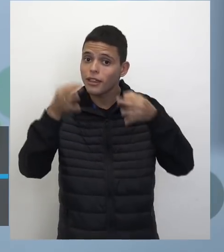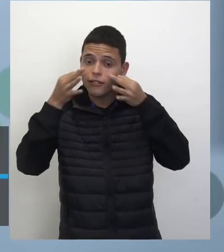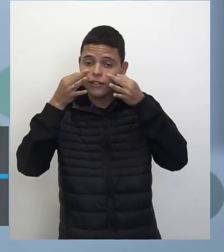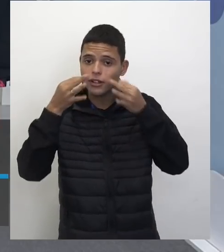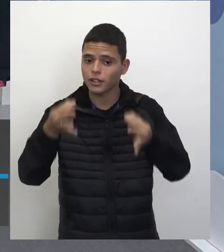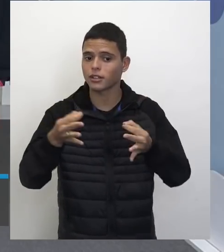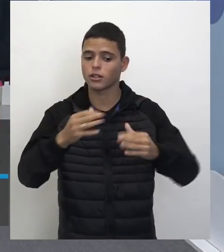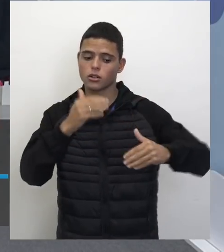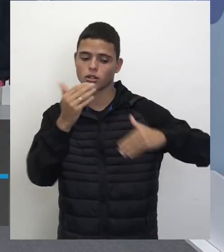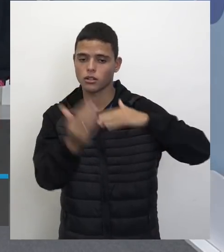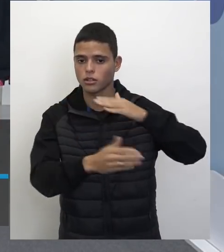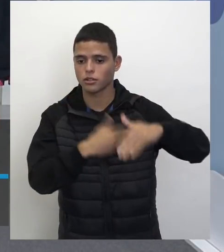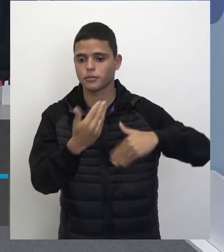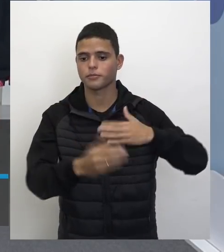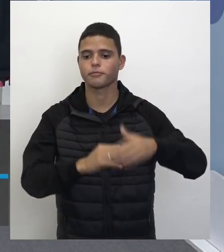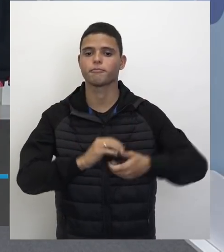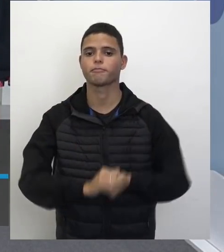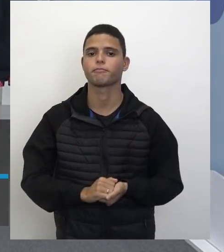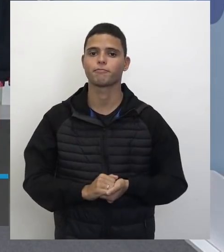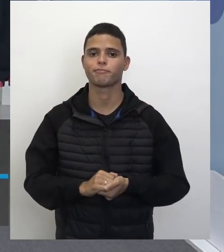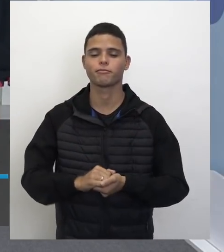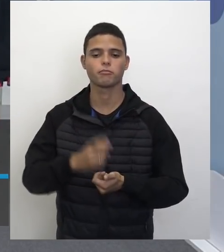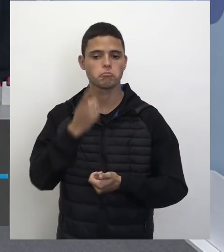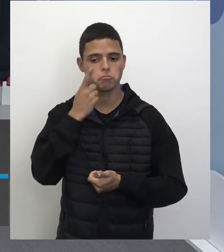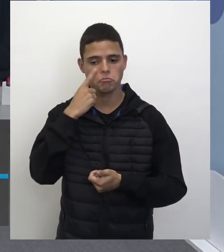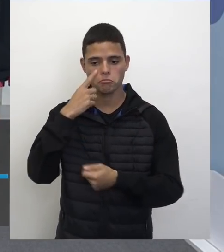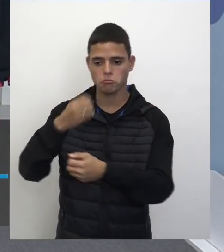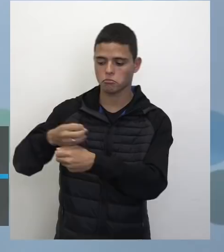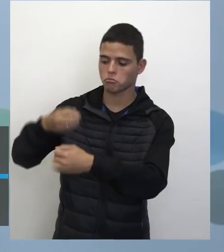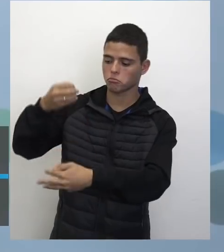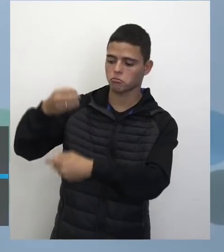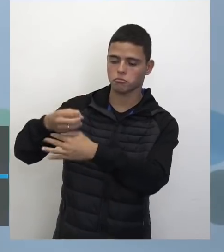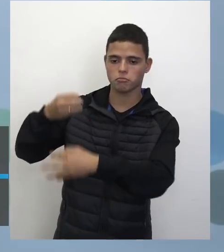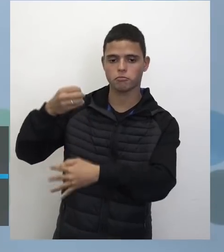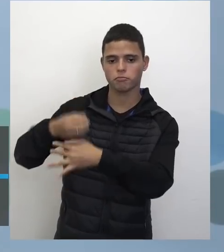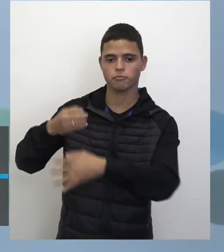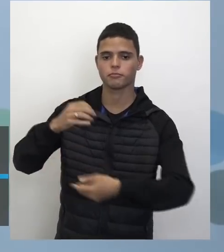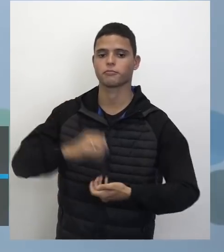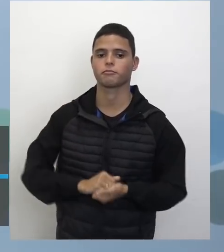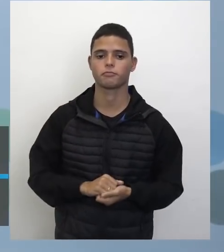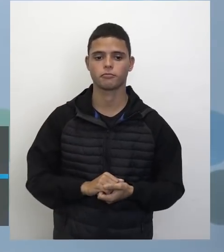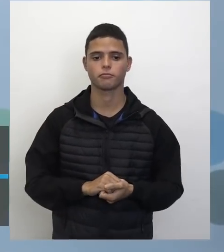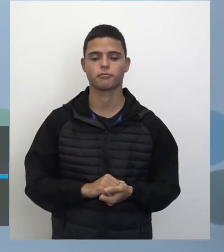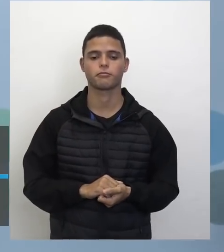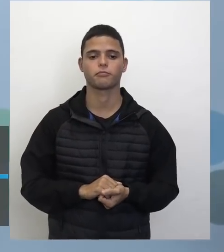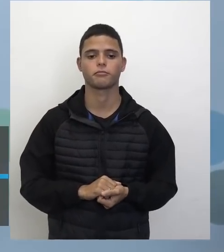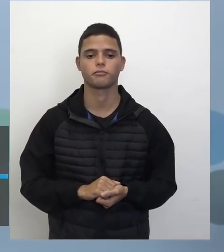misturado. E como tá aí o chat? Bom dia. Mentira, boa tarde. Bom dia.